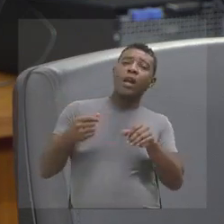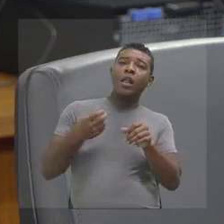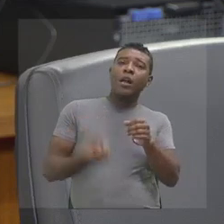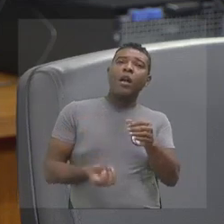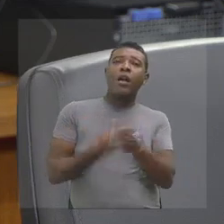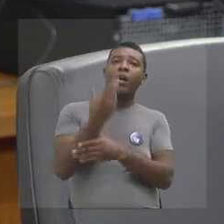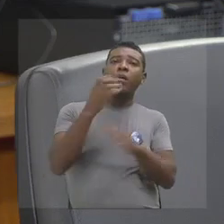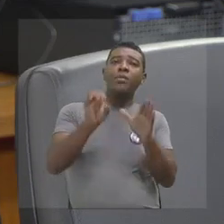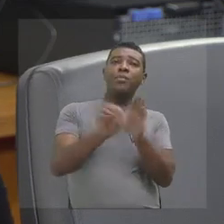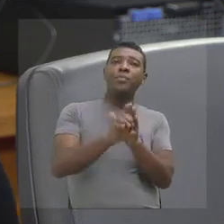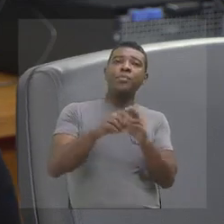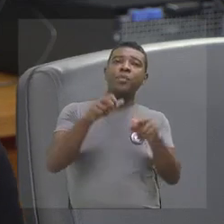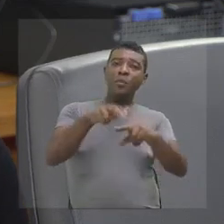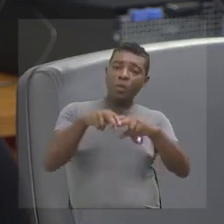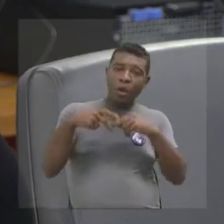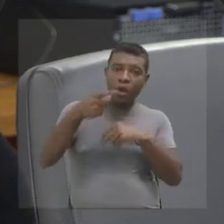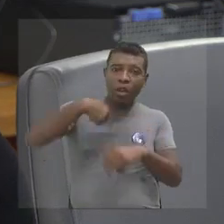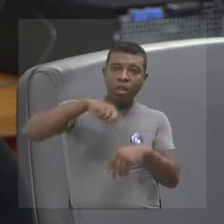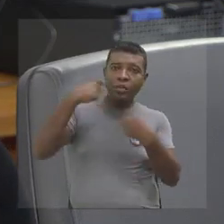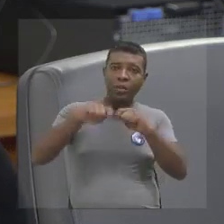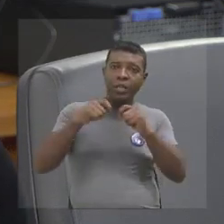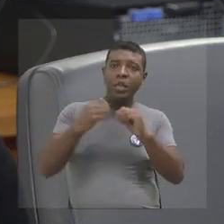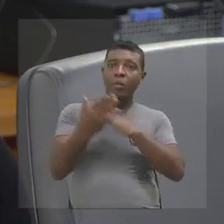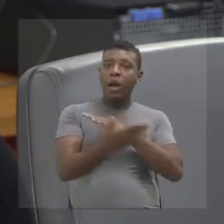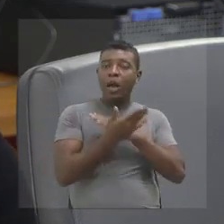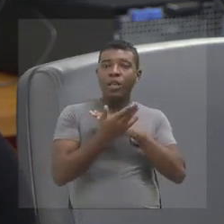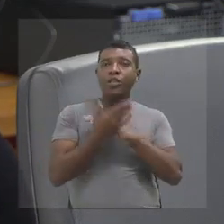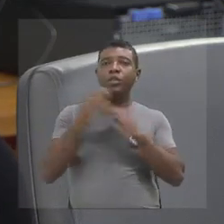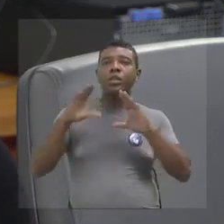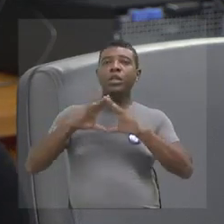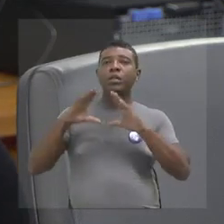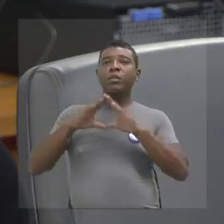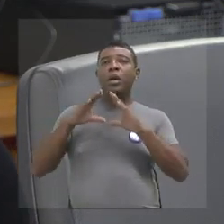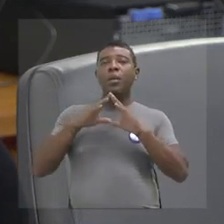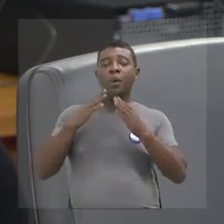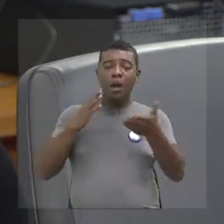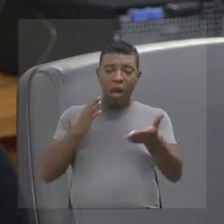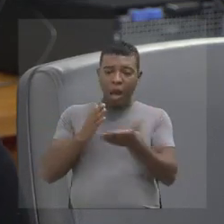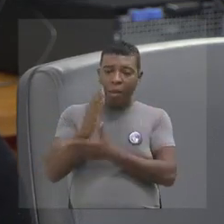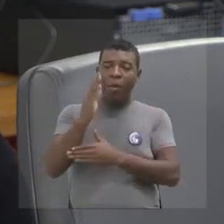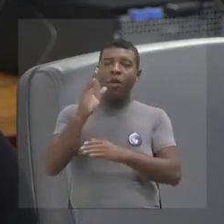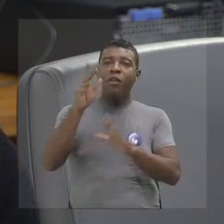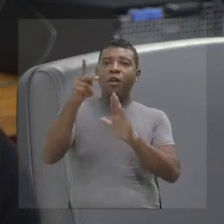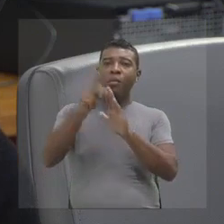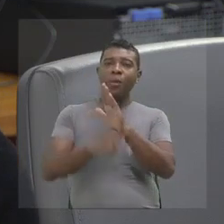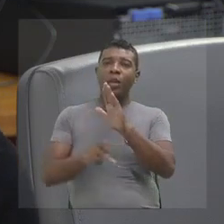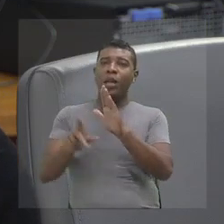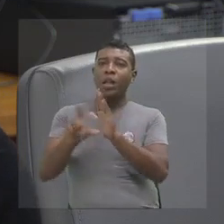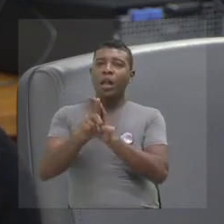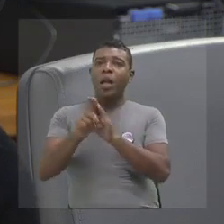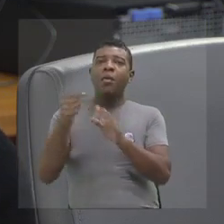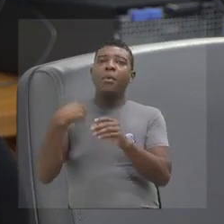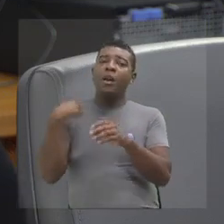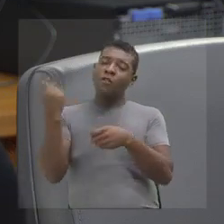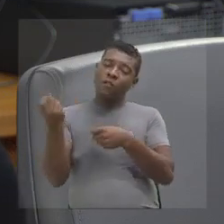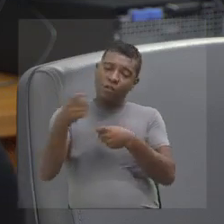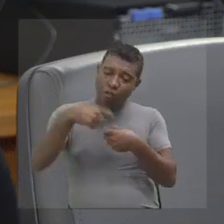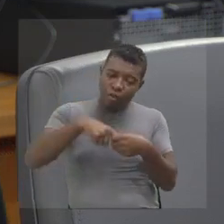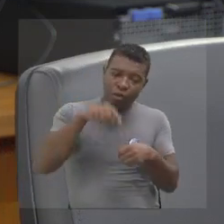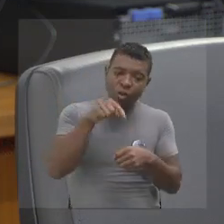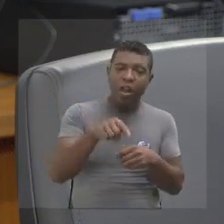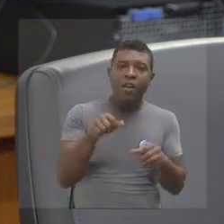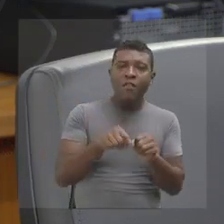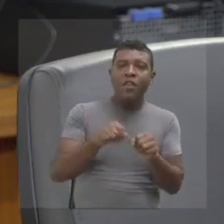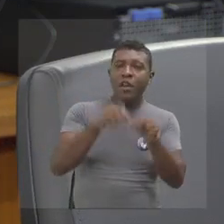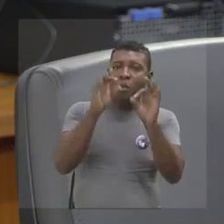da ajuda da Assembleia Legislativa para que a gente possa aprovar esse projeto de lei para ter condição de retomar o vidro a sua finalidade que